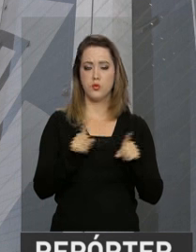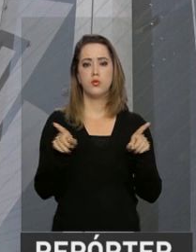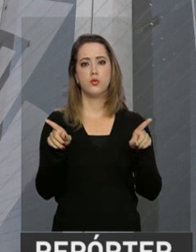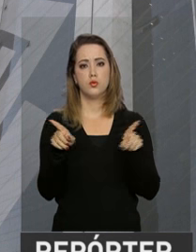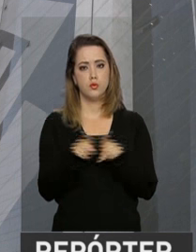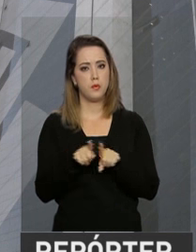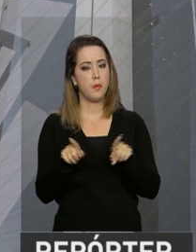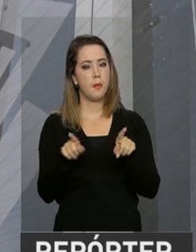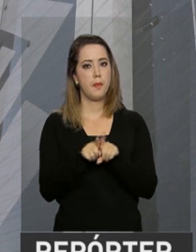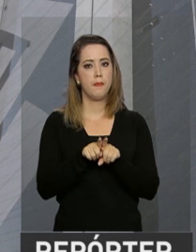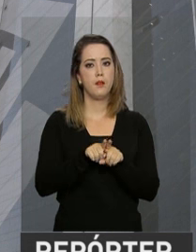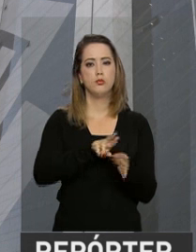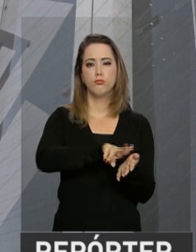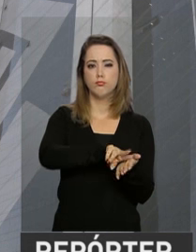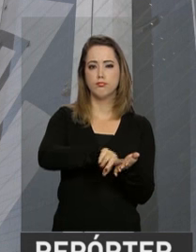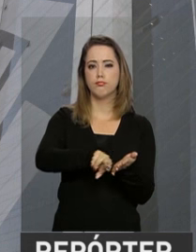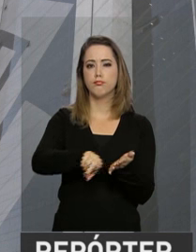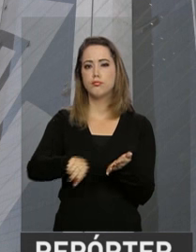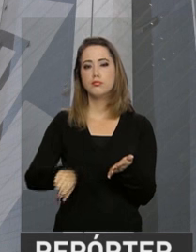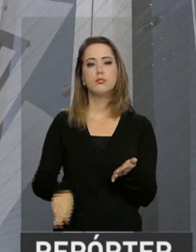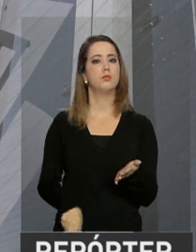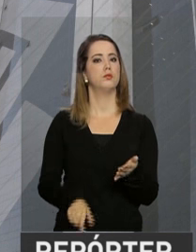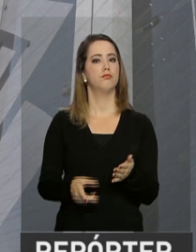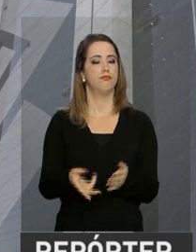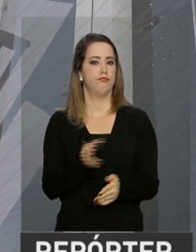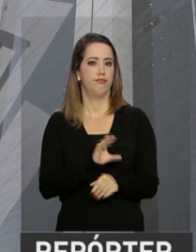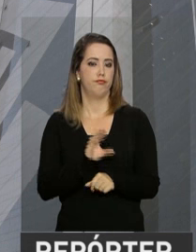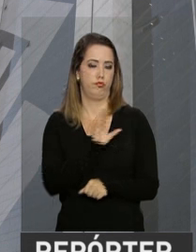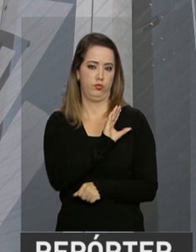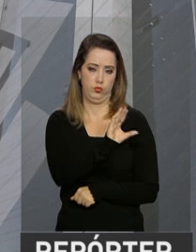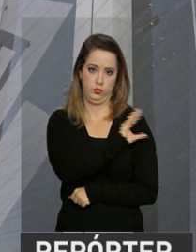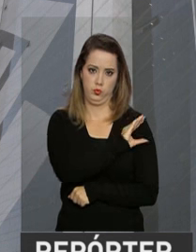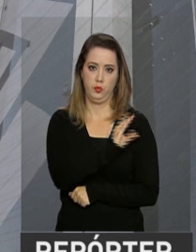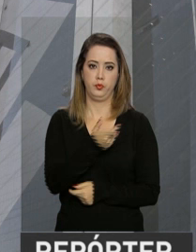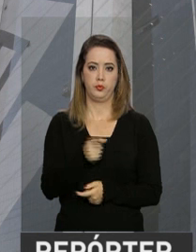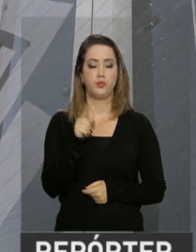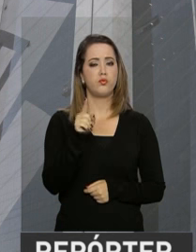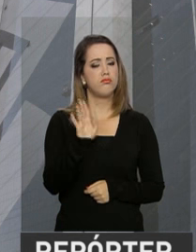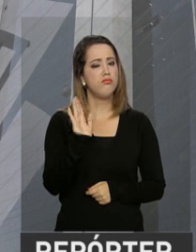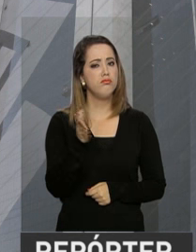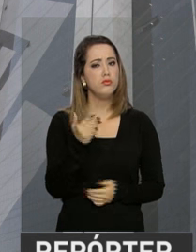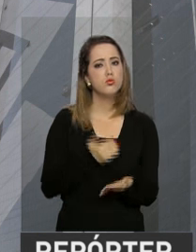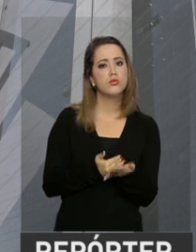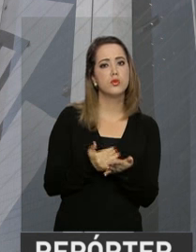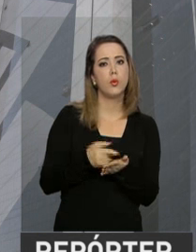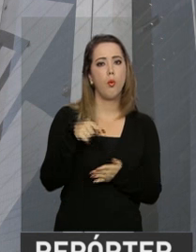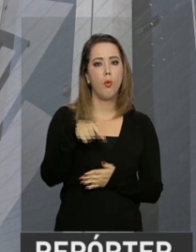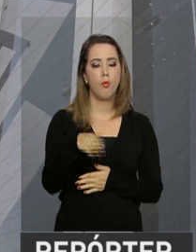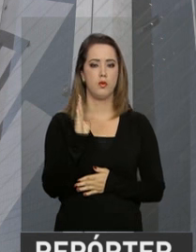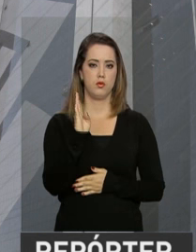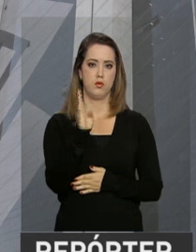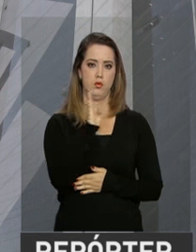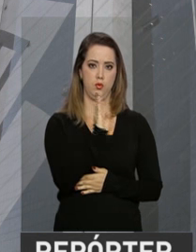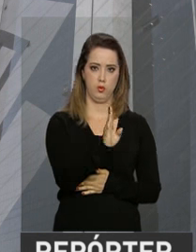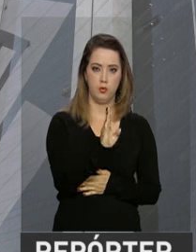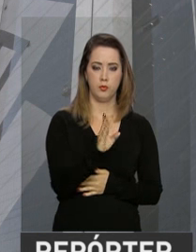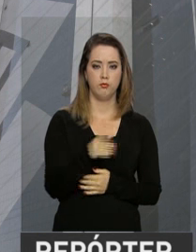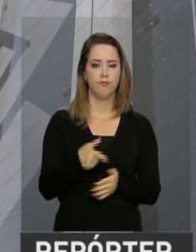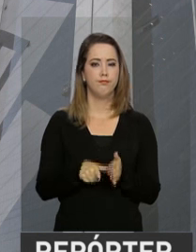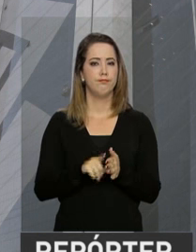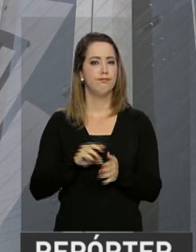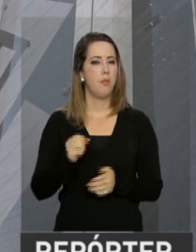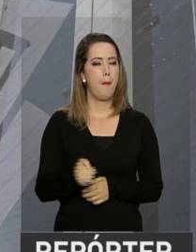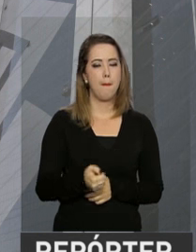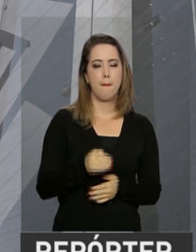diretor executivo de Relações com Investidores. Caffarelli começou a carreira no Banco do Brasil e lá permaneceu por mais